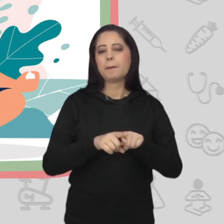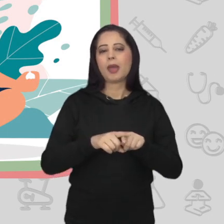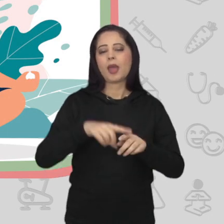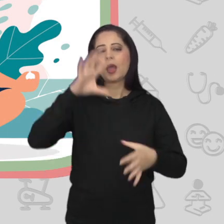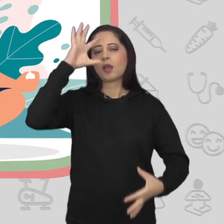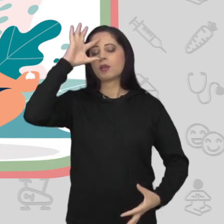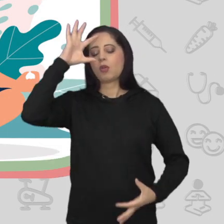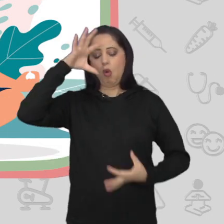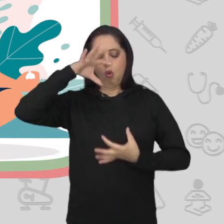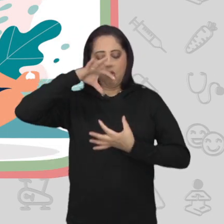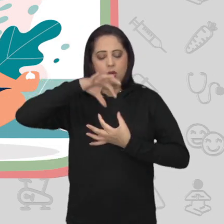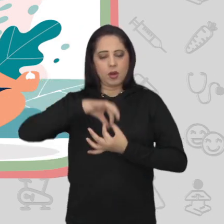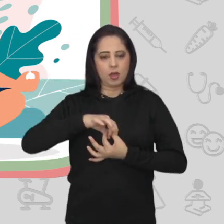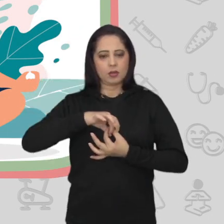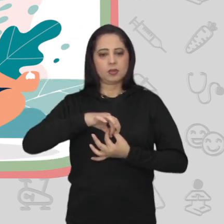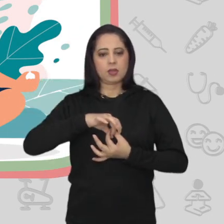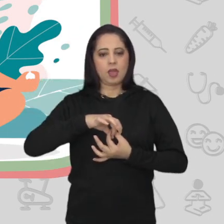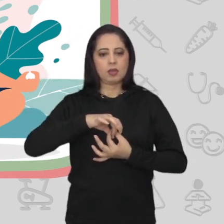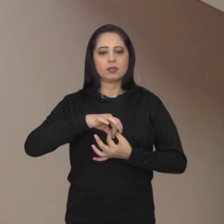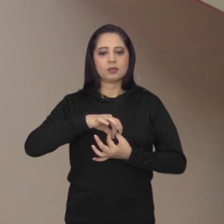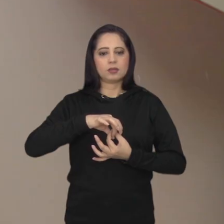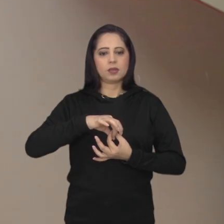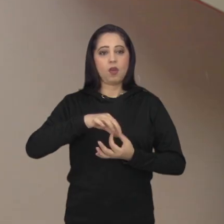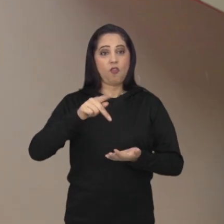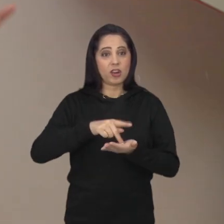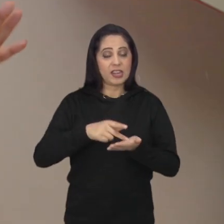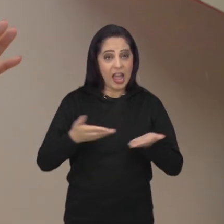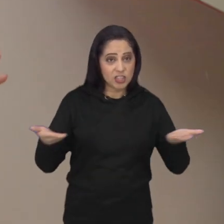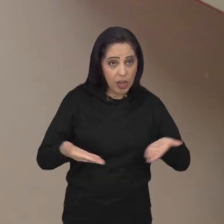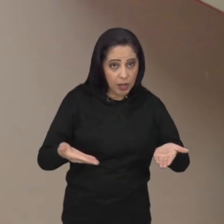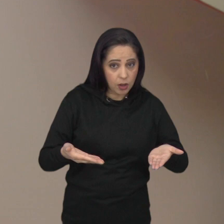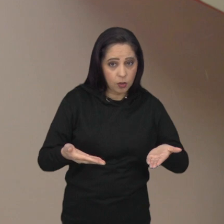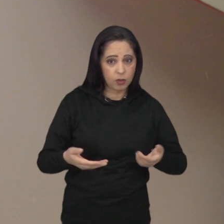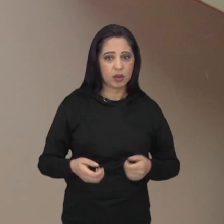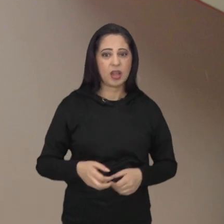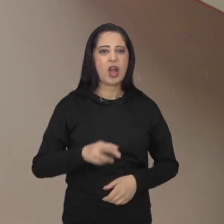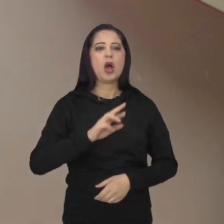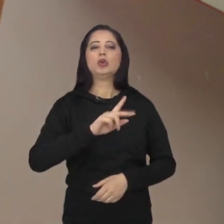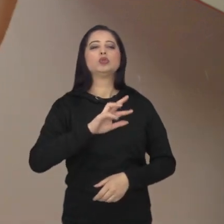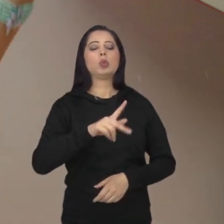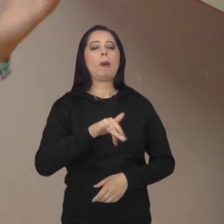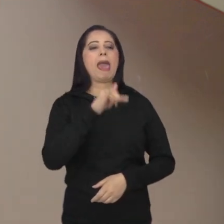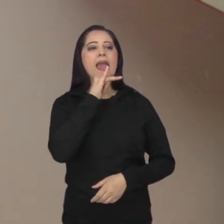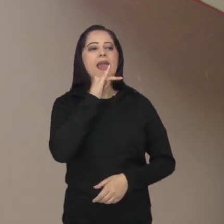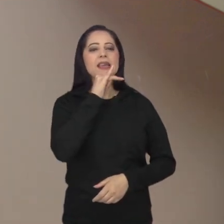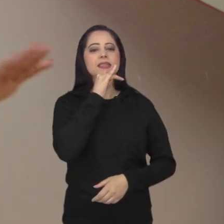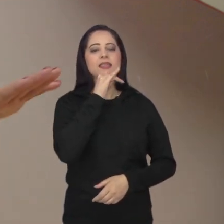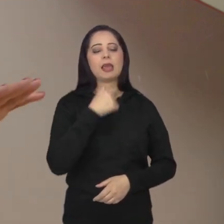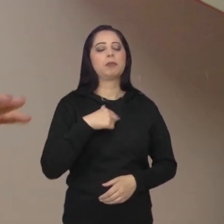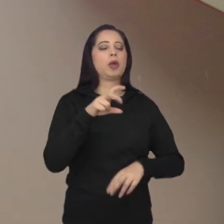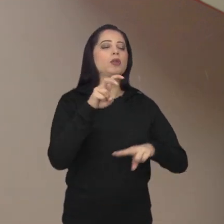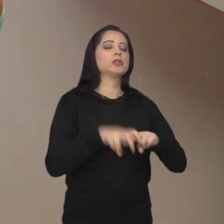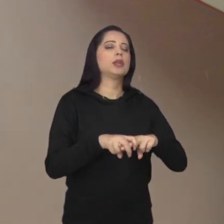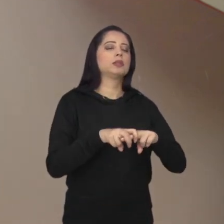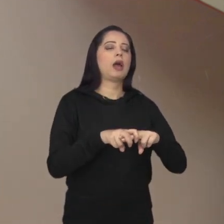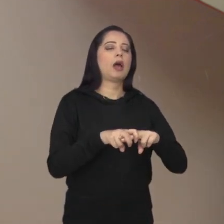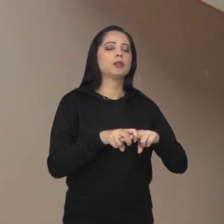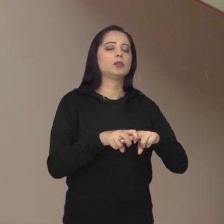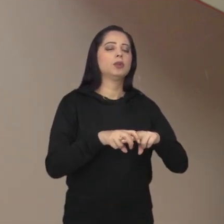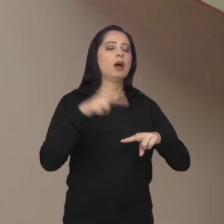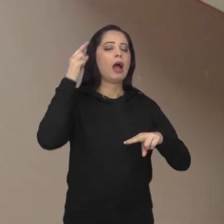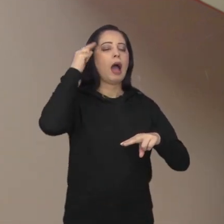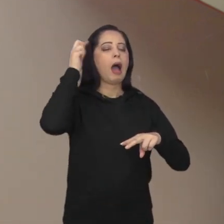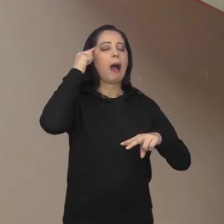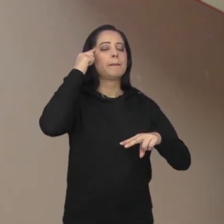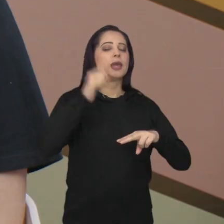com a realidade, com o aqui e com o agora. Isso. Também vale lembrar que não é vou para outro mundo, vou esquecer tudo, não. Eu preciso estar Isso.